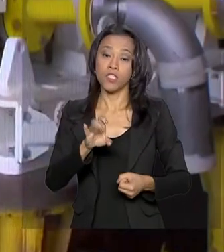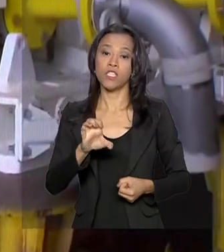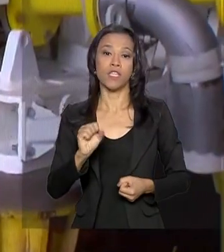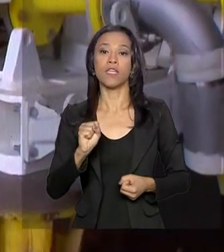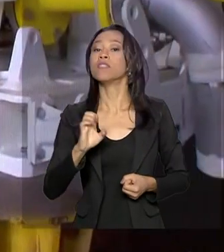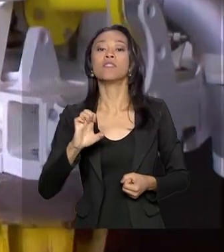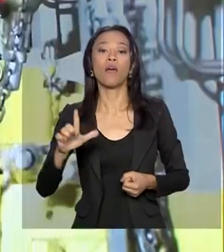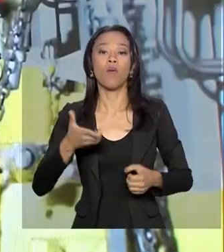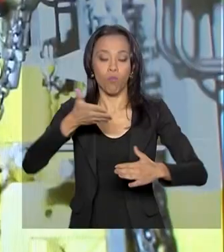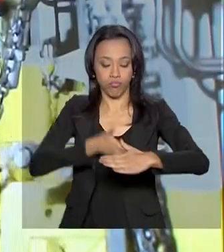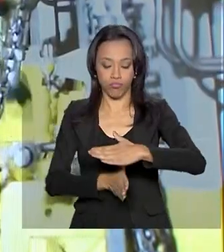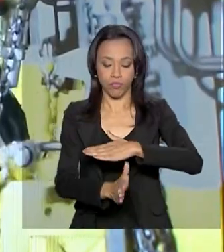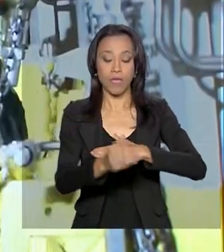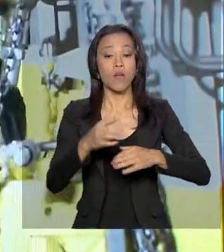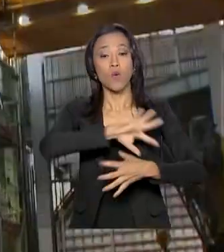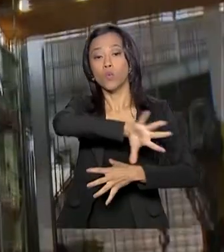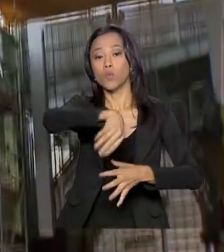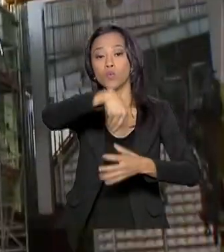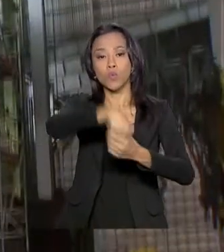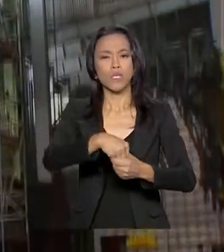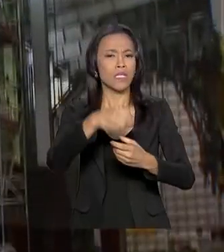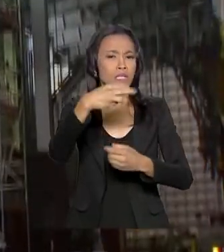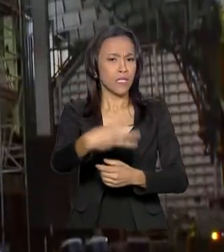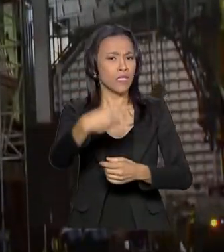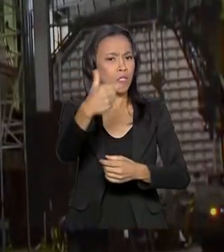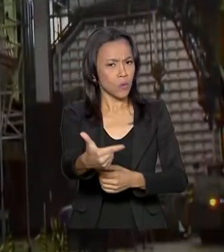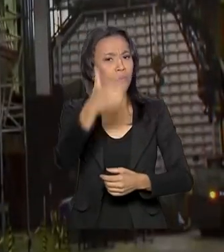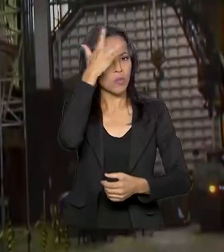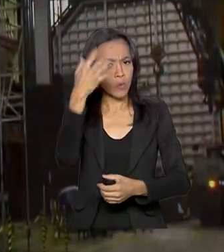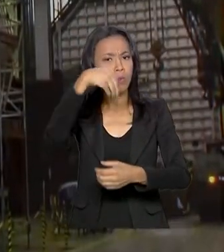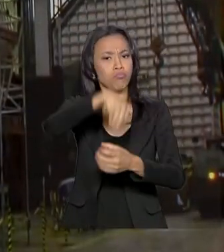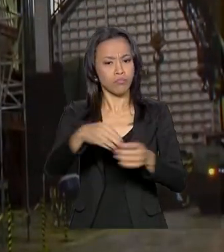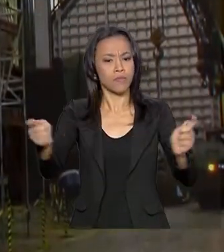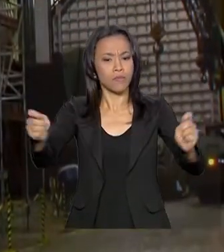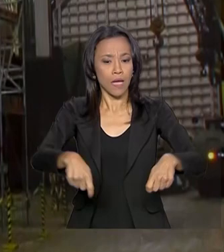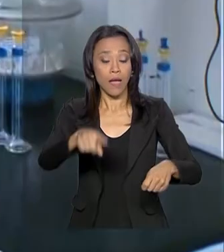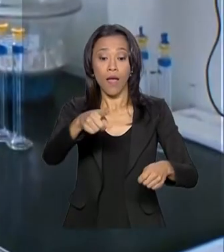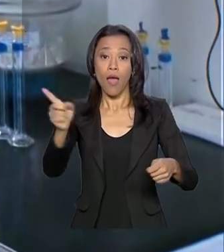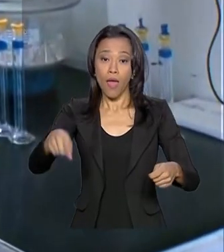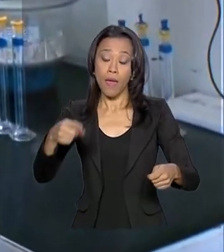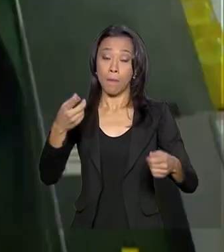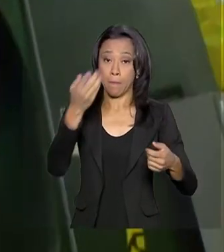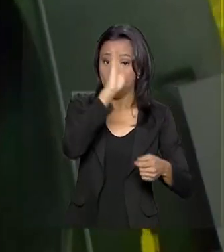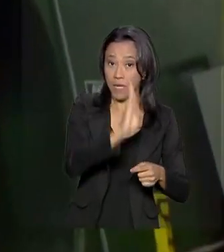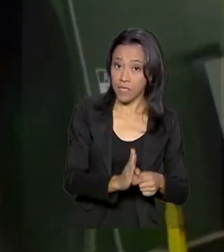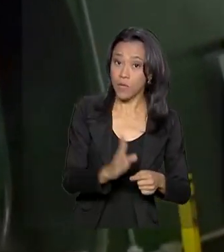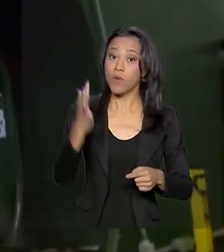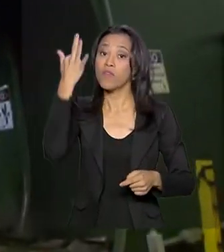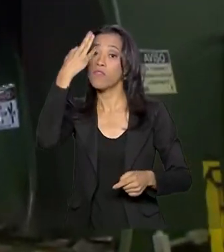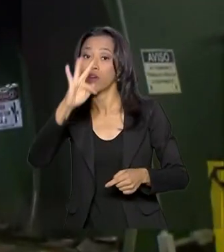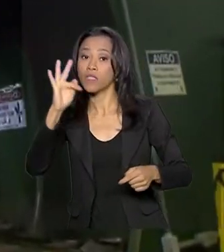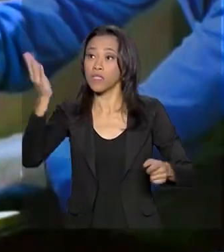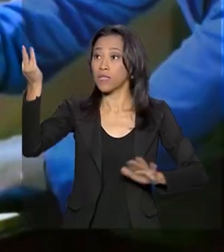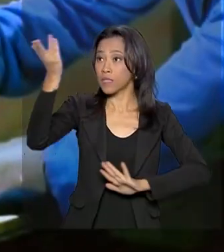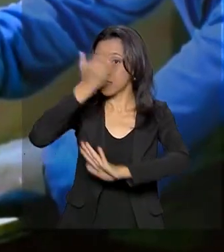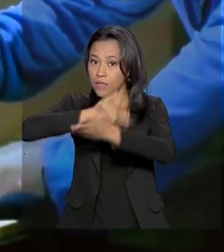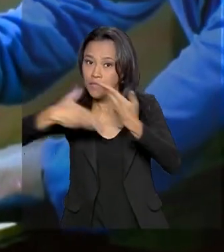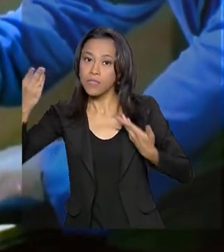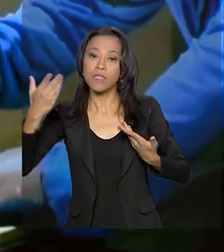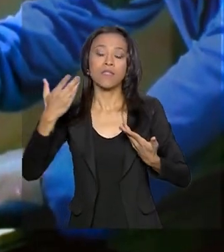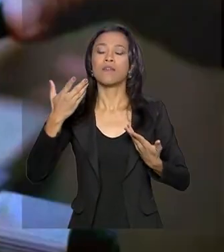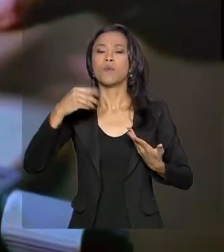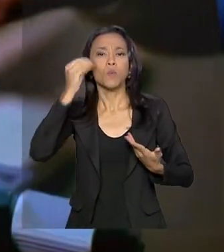31 tripulantes. Nasceu de um acordo entre Brasil e França. O país europeu também transfere tecnologia